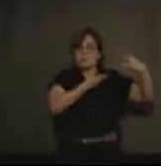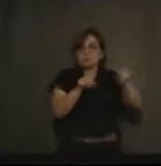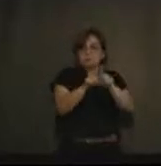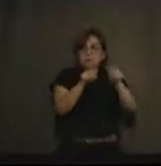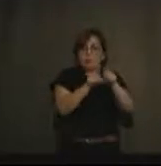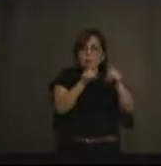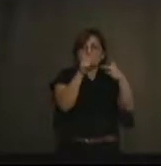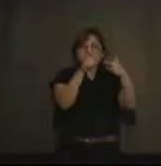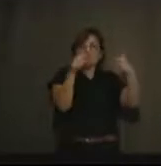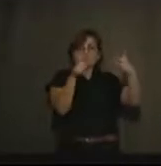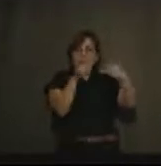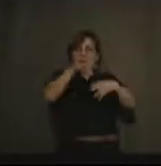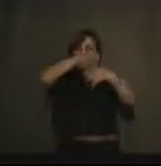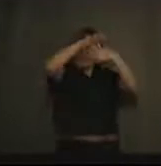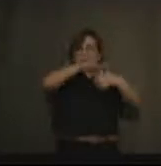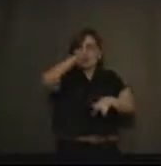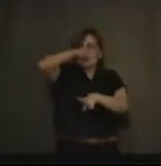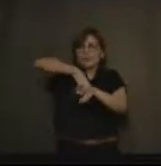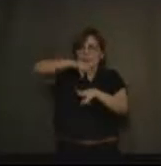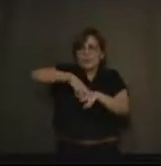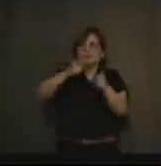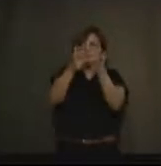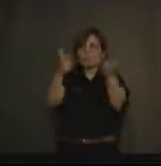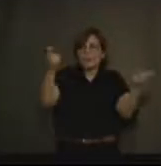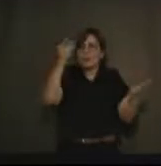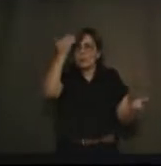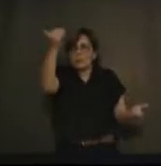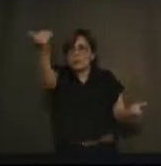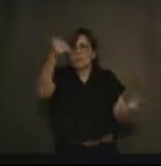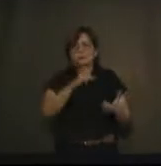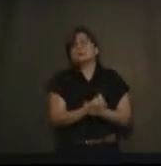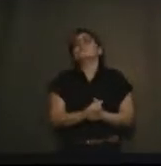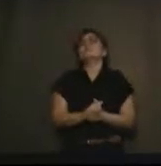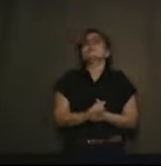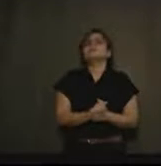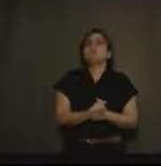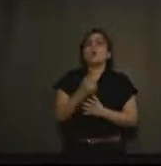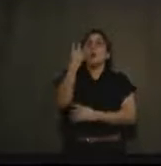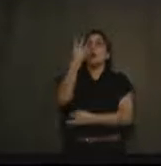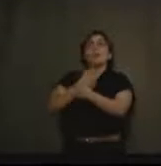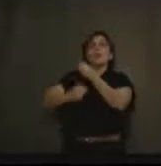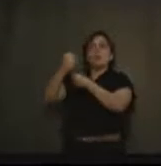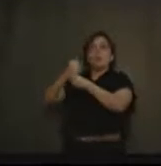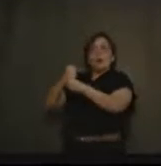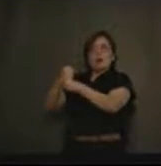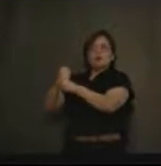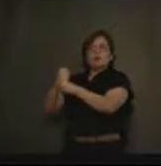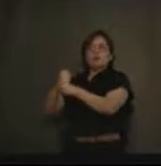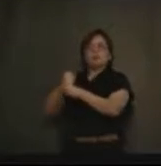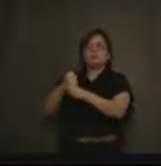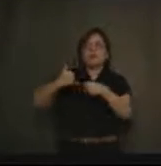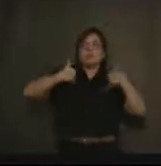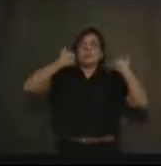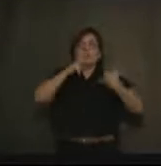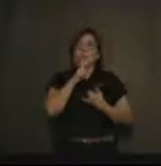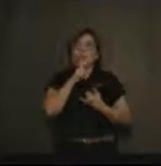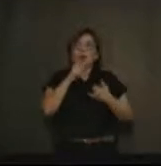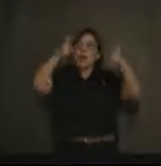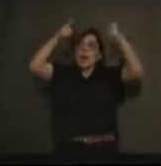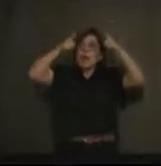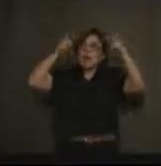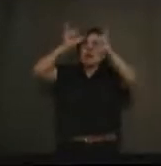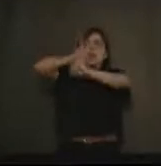matemáticos. Então, em 1885, 4 anos antes do aniversário do rei, foi anunciada